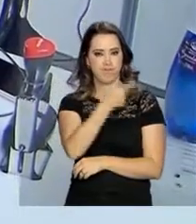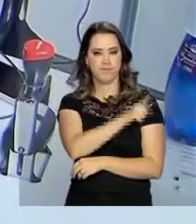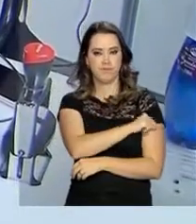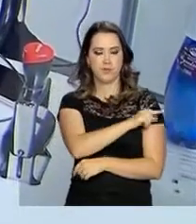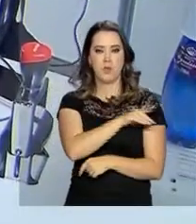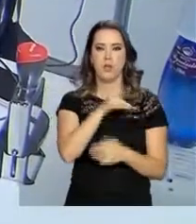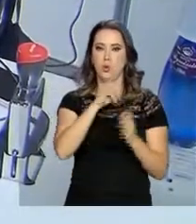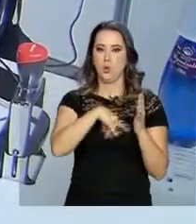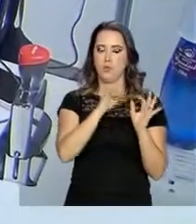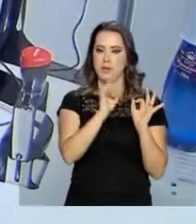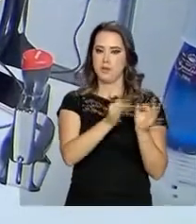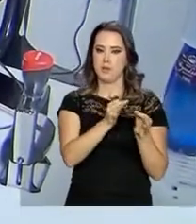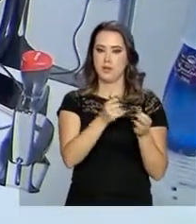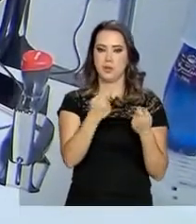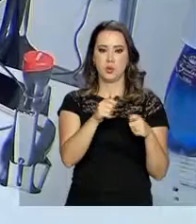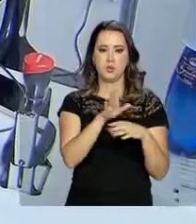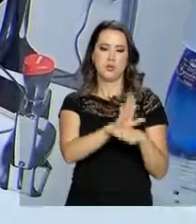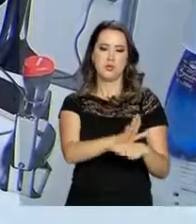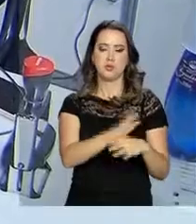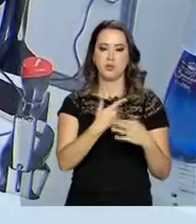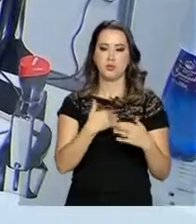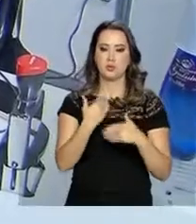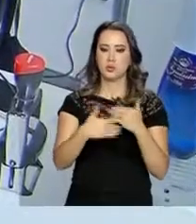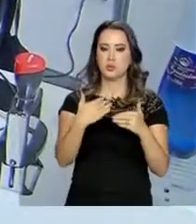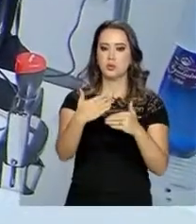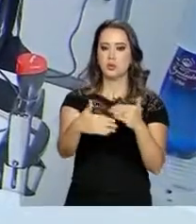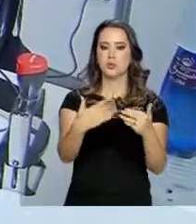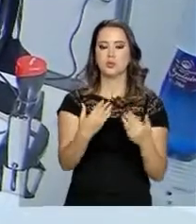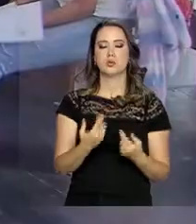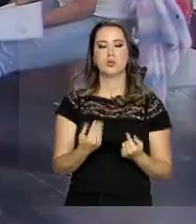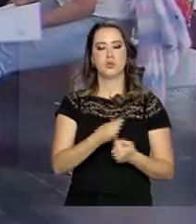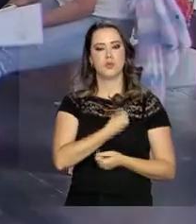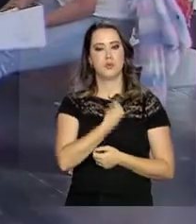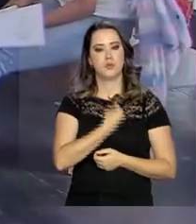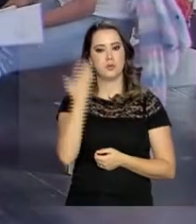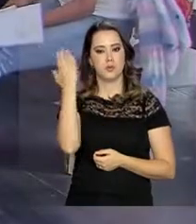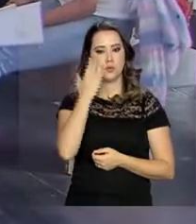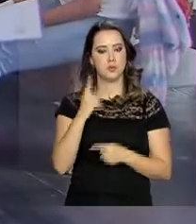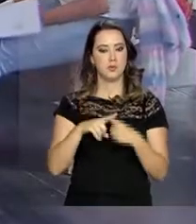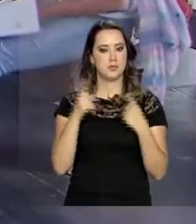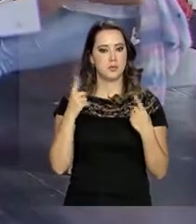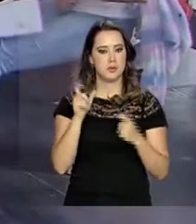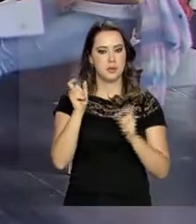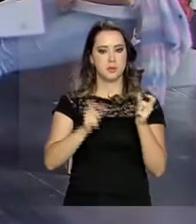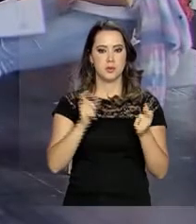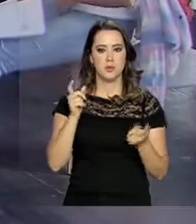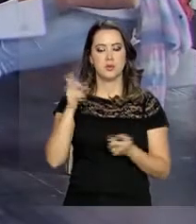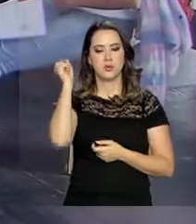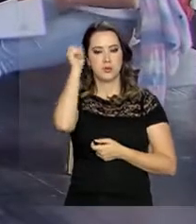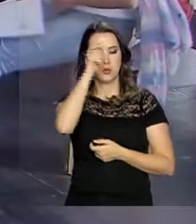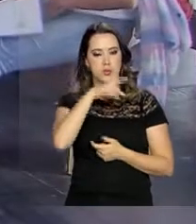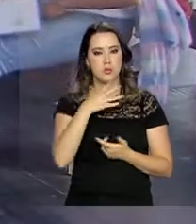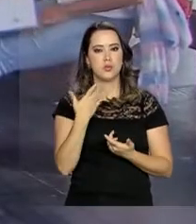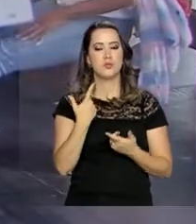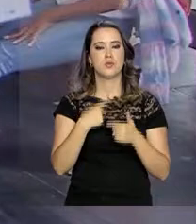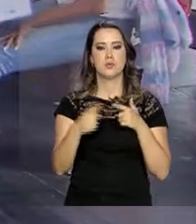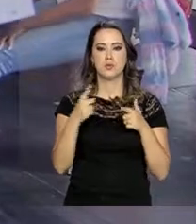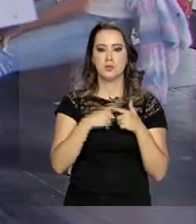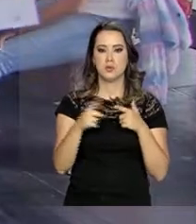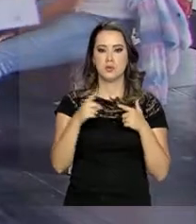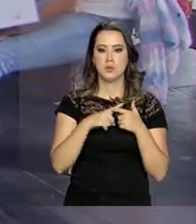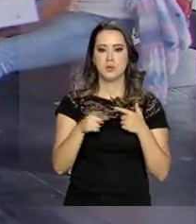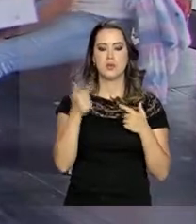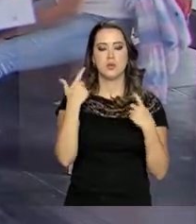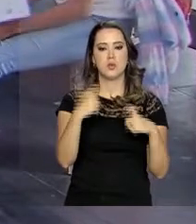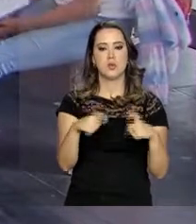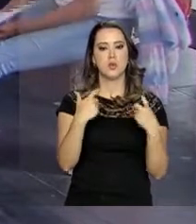com a documentação em dia e não precisa de auxílio, segue o destino no Brasil. Já as pessoas em situação de vulnerabilidade são encaminhadas para as